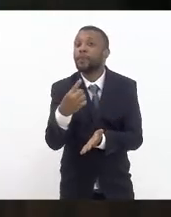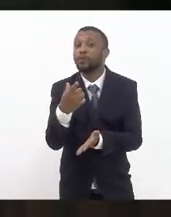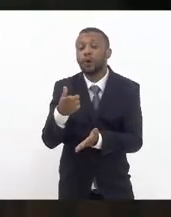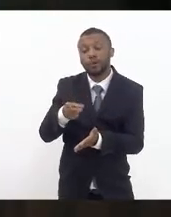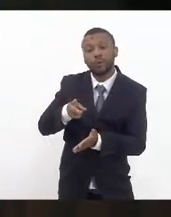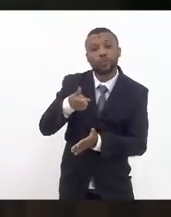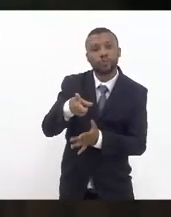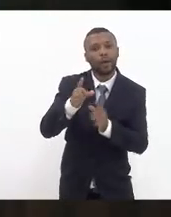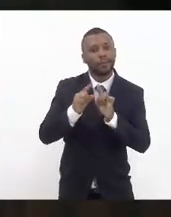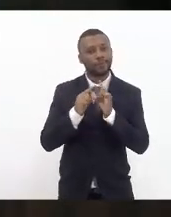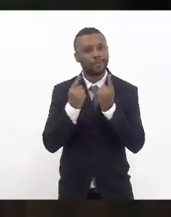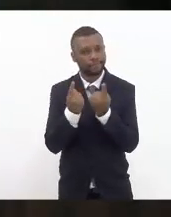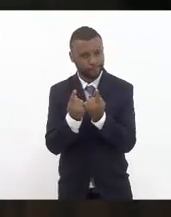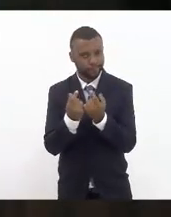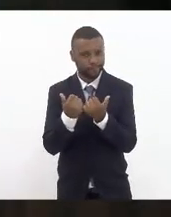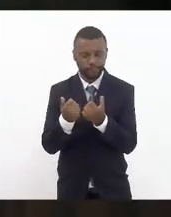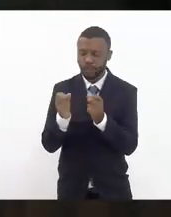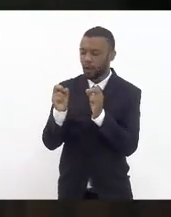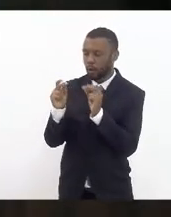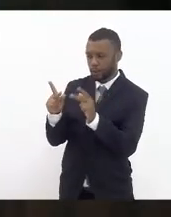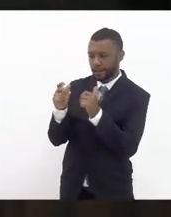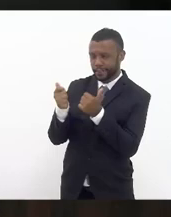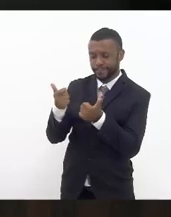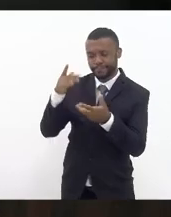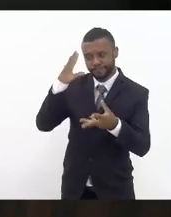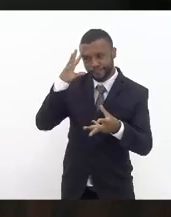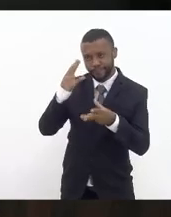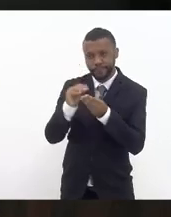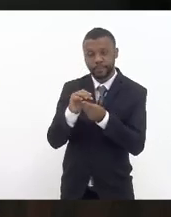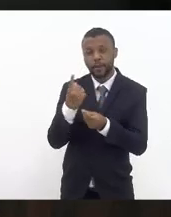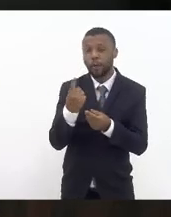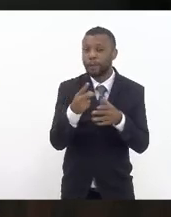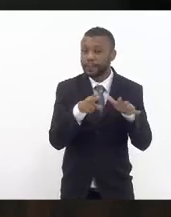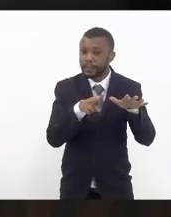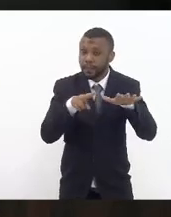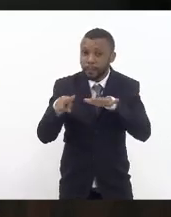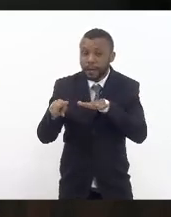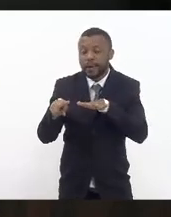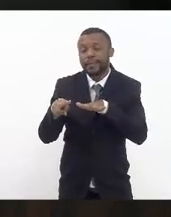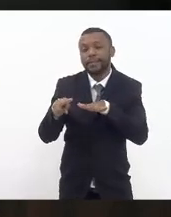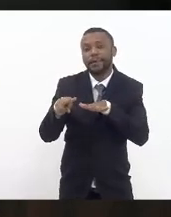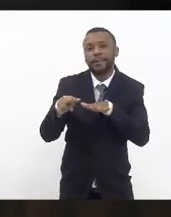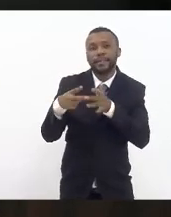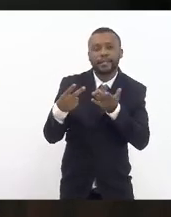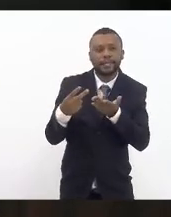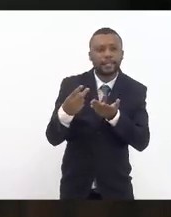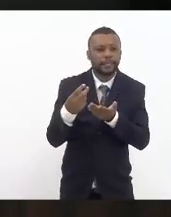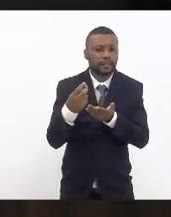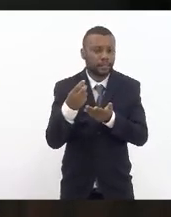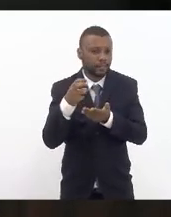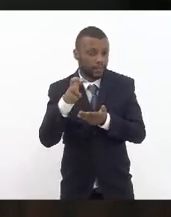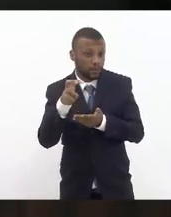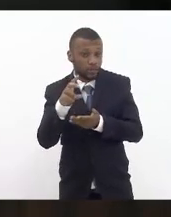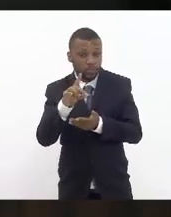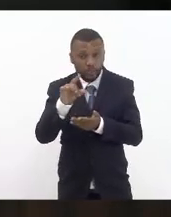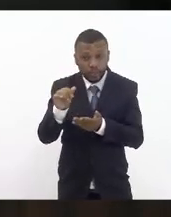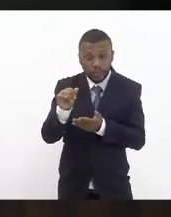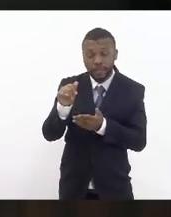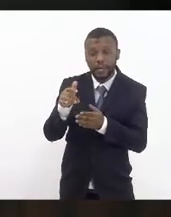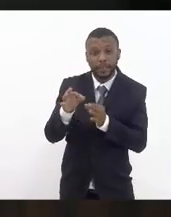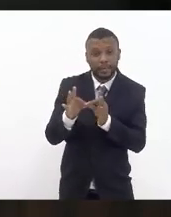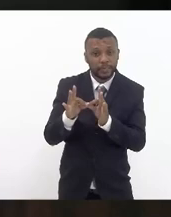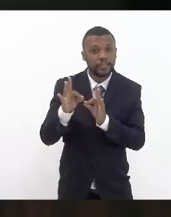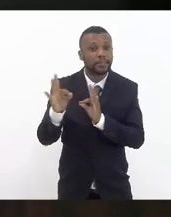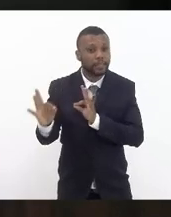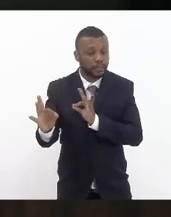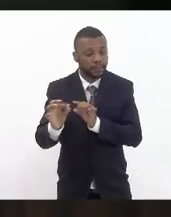Luiz, eu fiquei uma semana e meia distante, mas quero dizer que eu sou muito